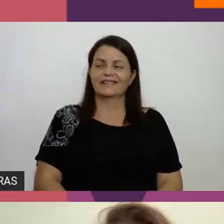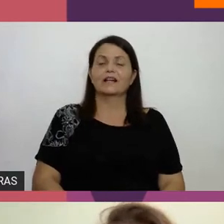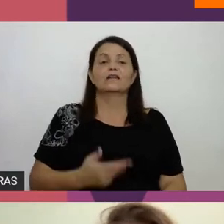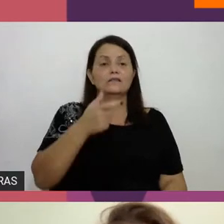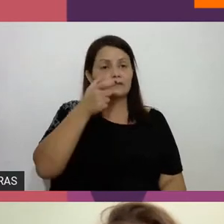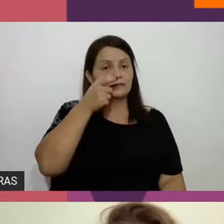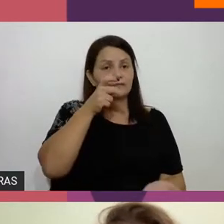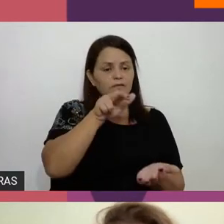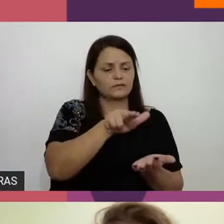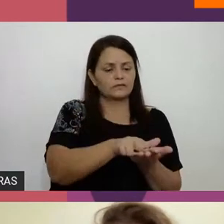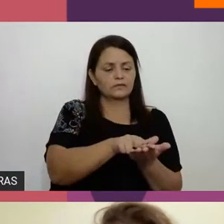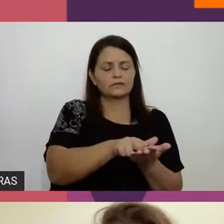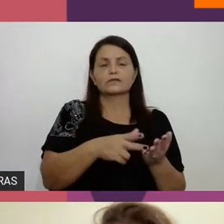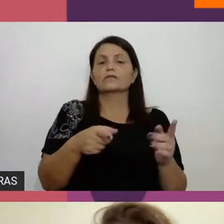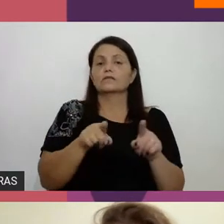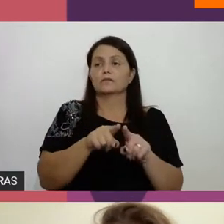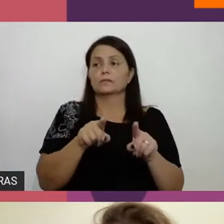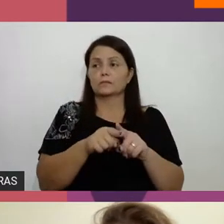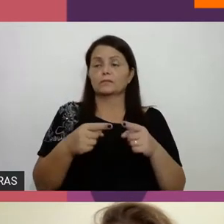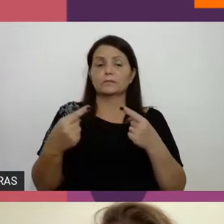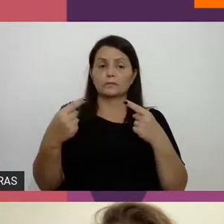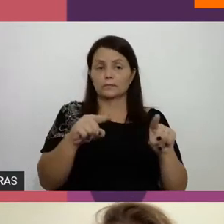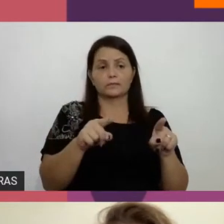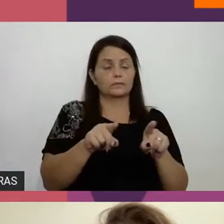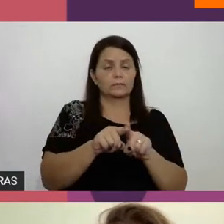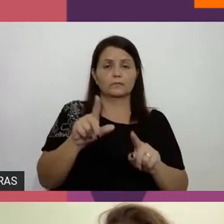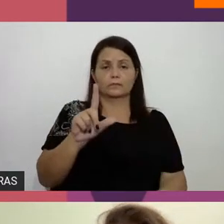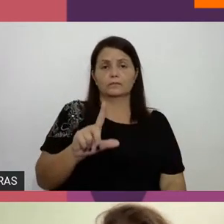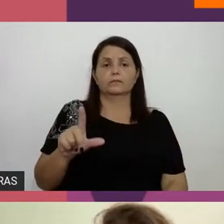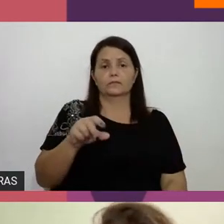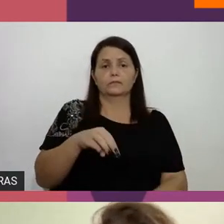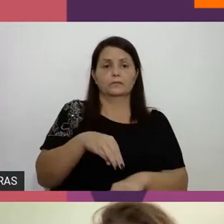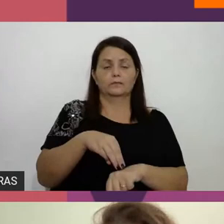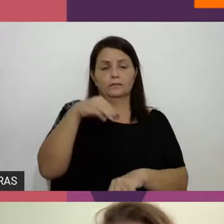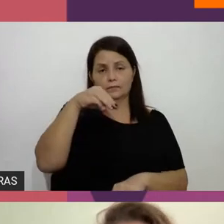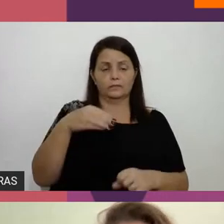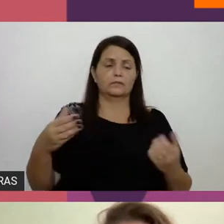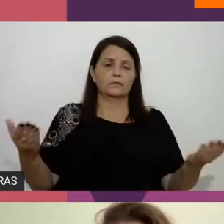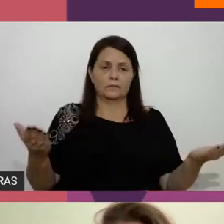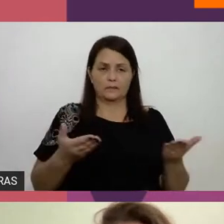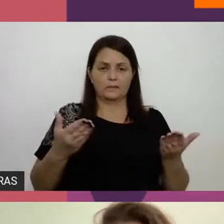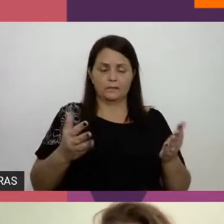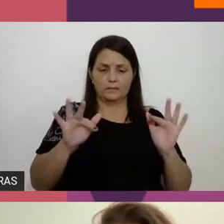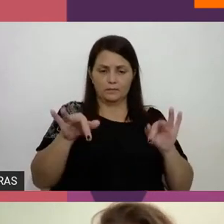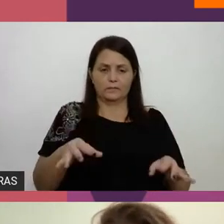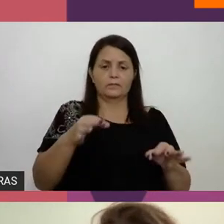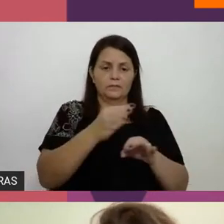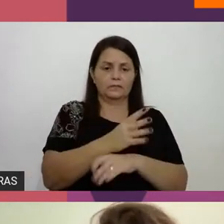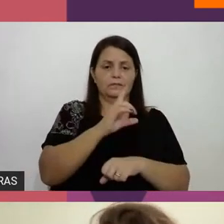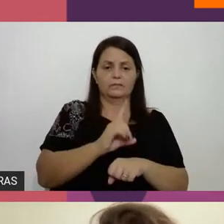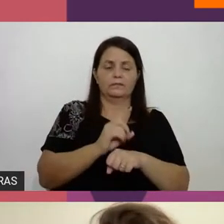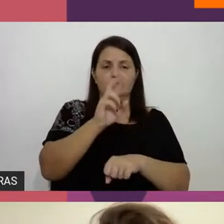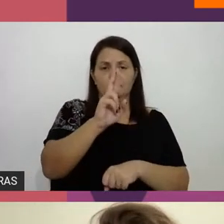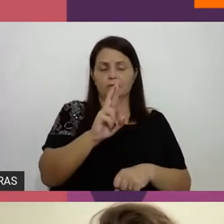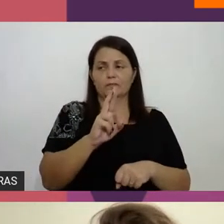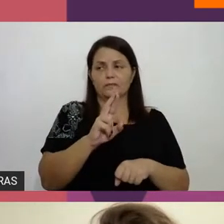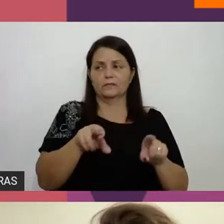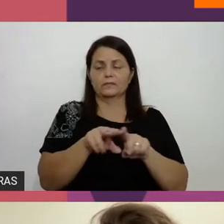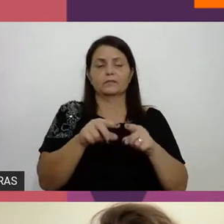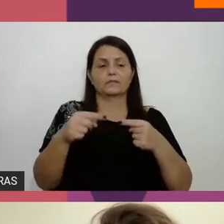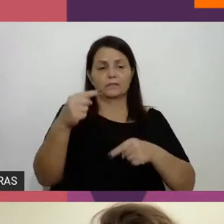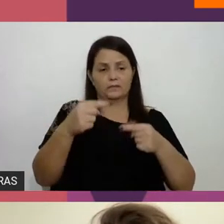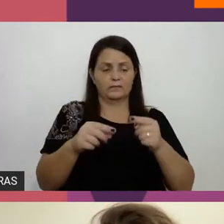analista e a como que pisca literária fez o mestrado agora tá acabando o doutorado na